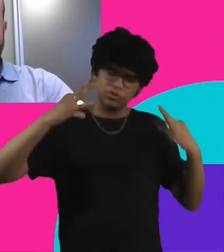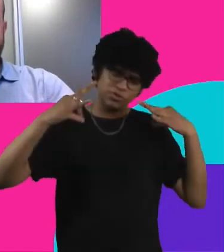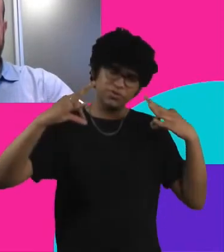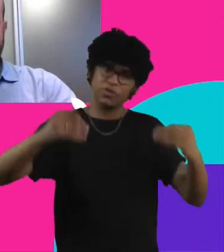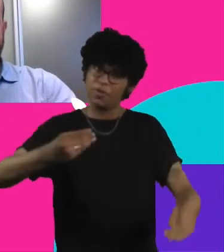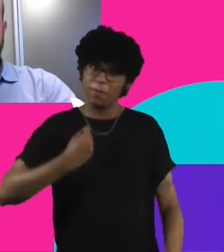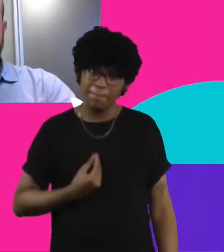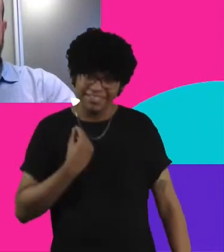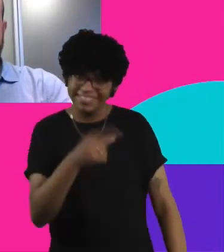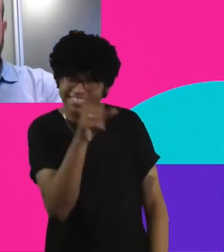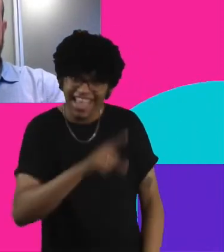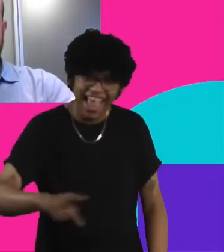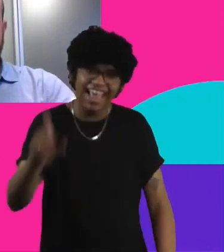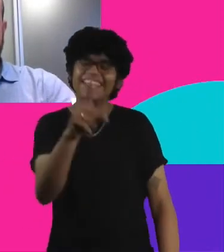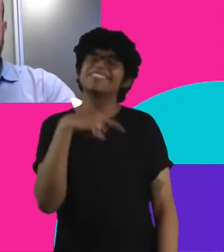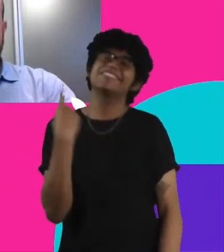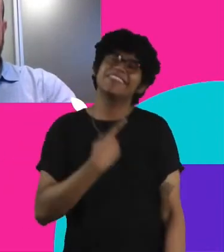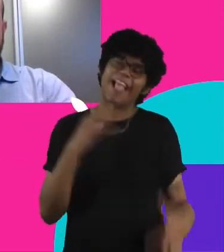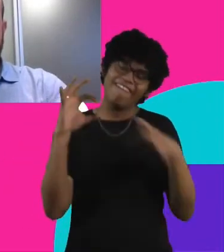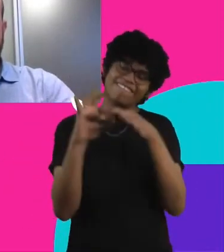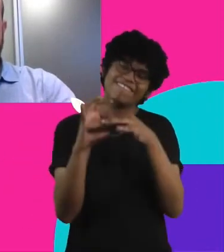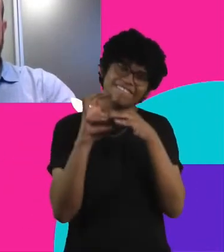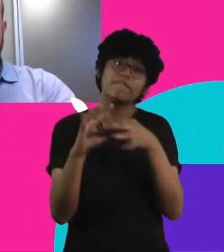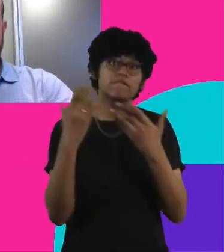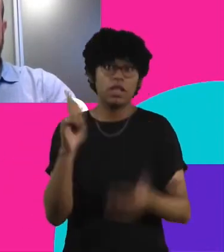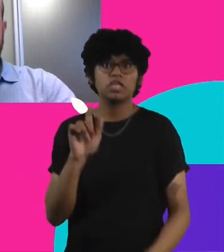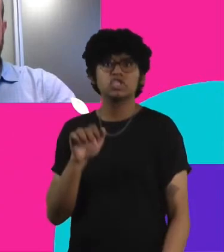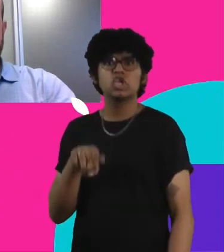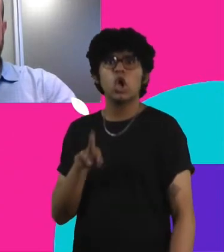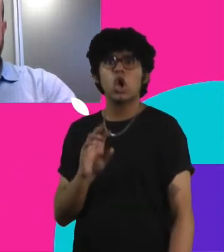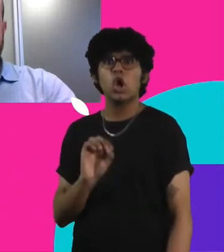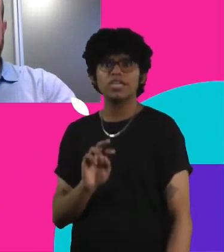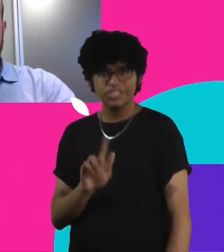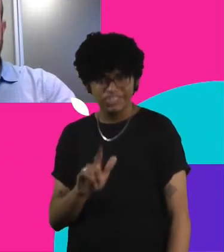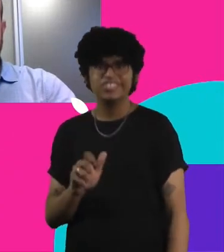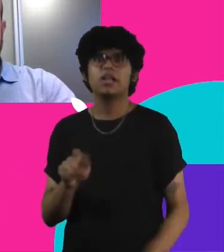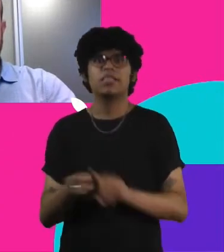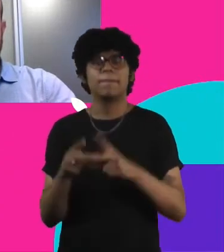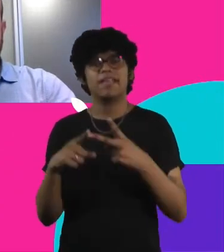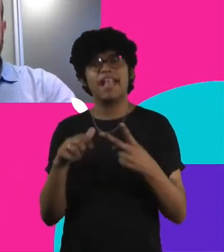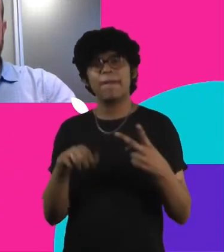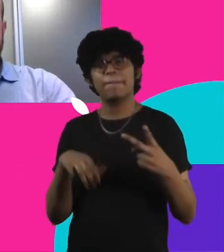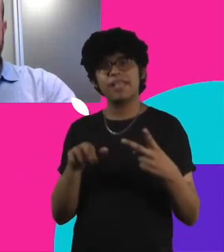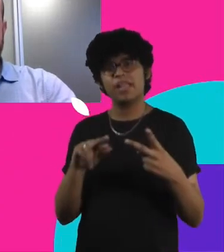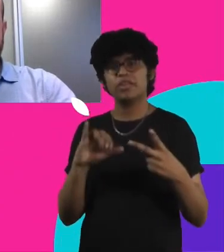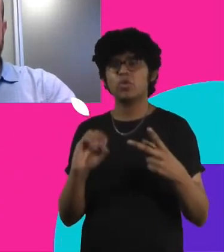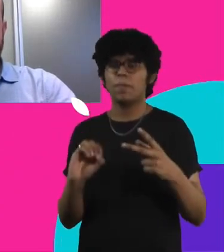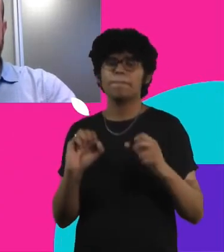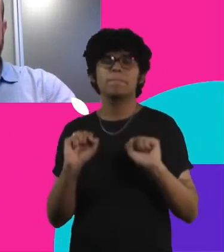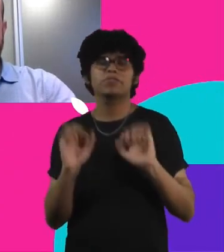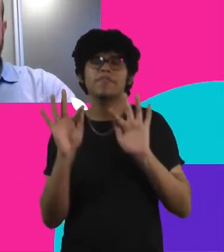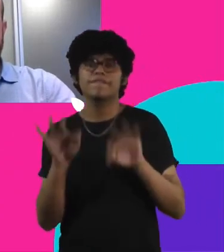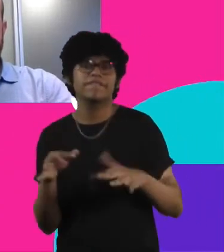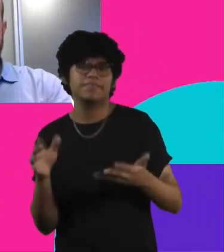mundo que está conosco nessa grande aliança. Então, vou deixar para o Américo e para a Georgia aqui umas palavrinhas finais para a gente encerrar esse debate